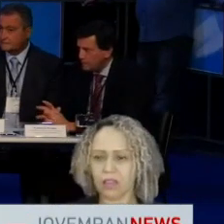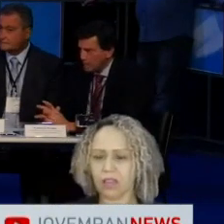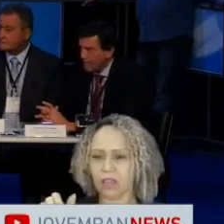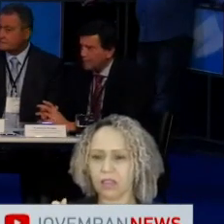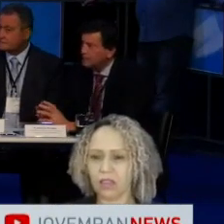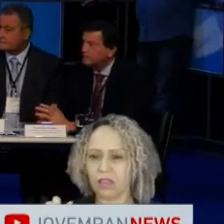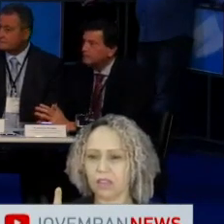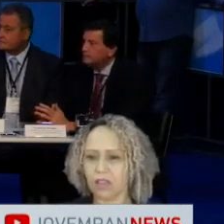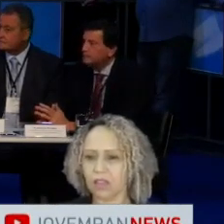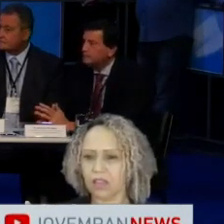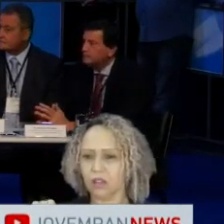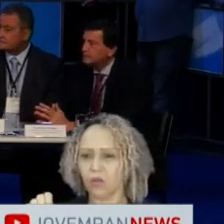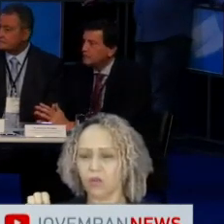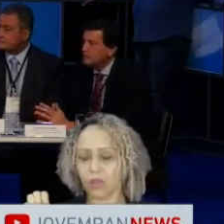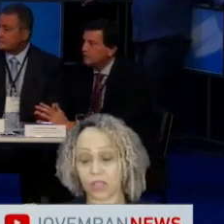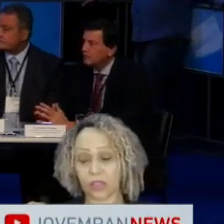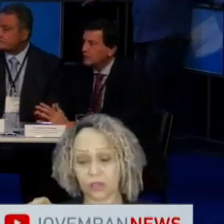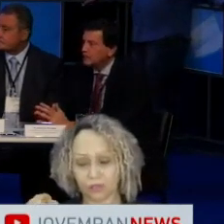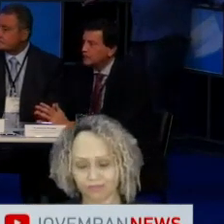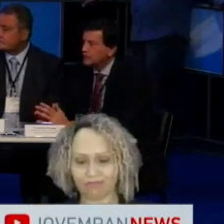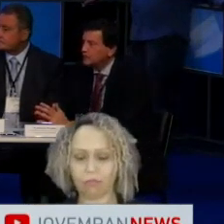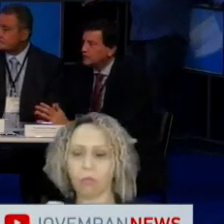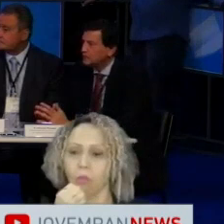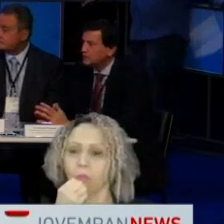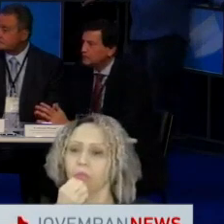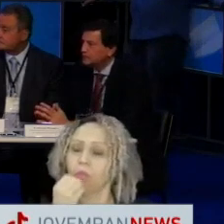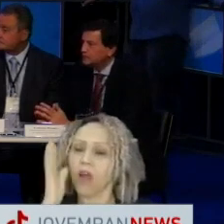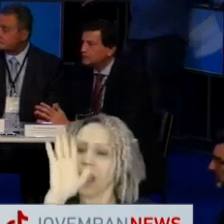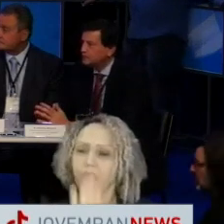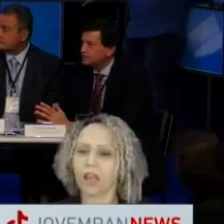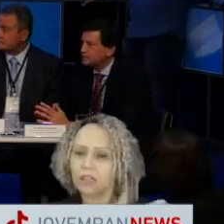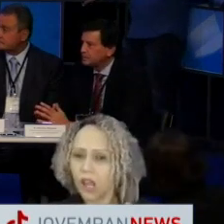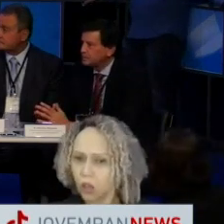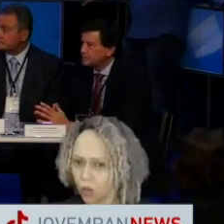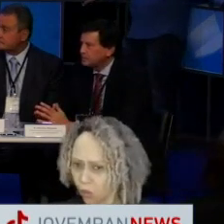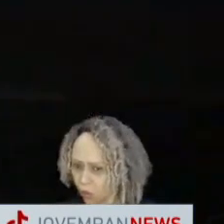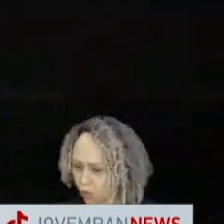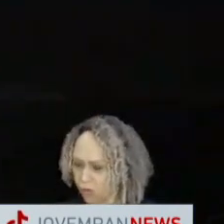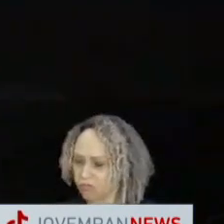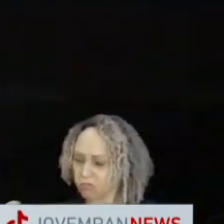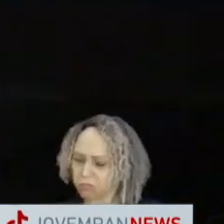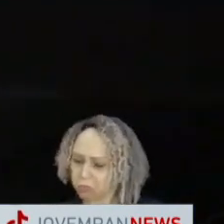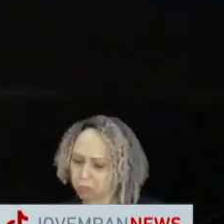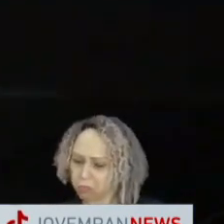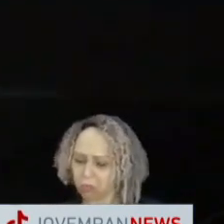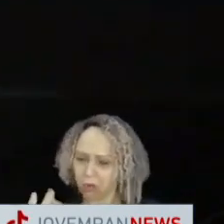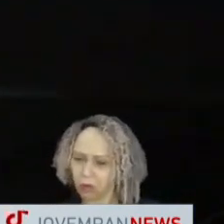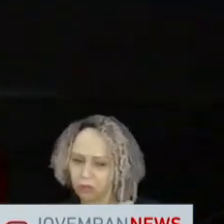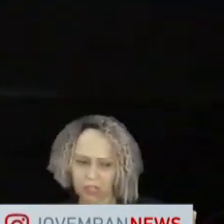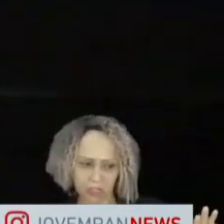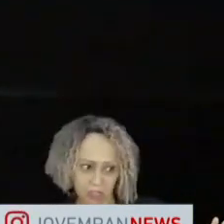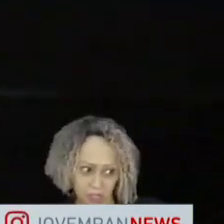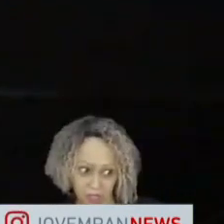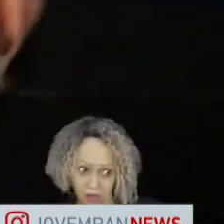Bom, boa tarde a todas e todos. Queria saudar nosso presidente Lula, agora eleito, diplomado.